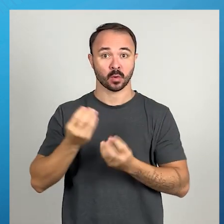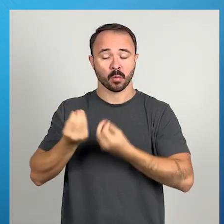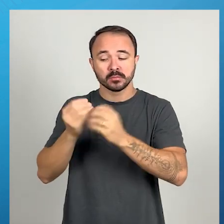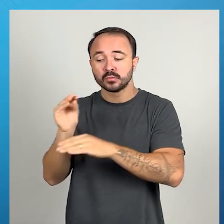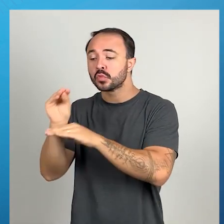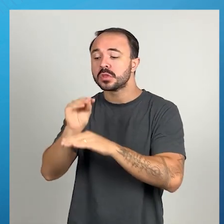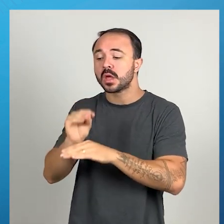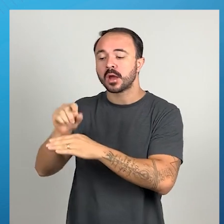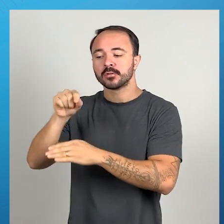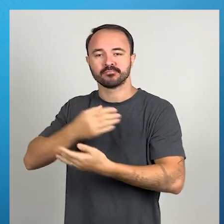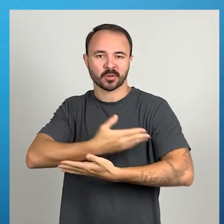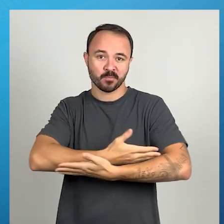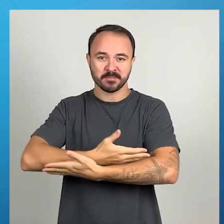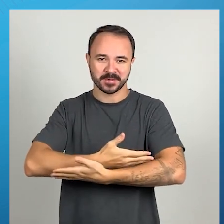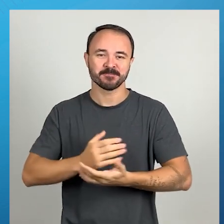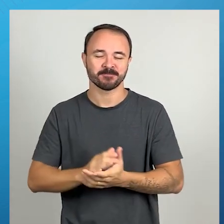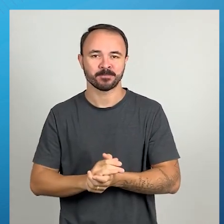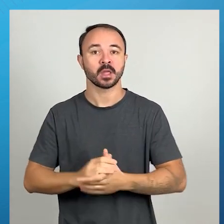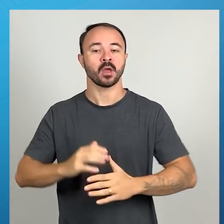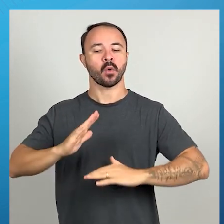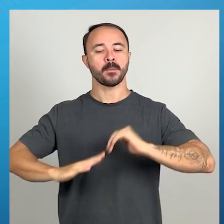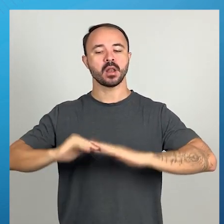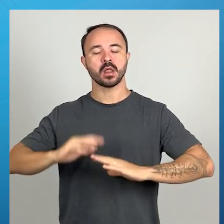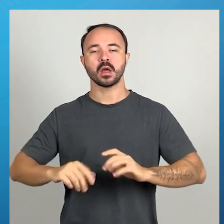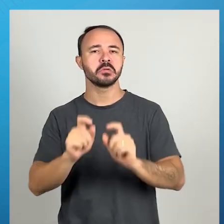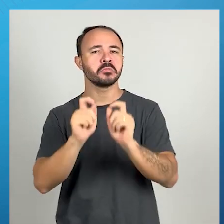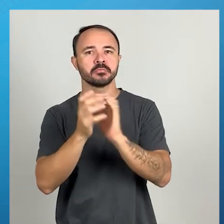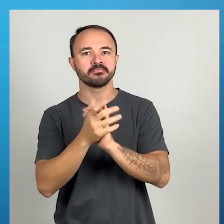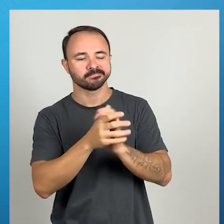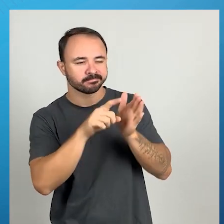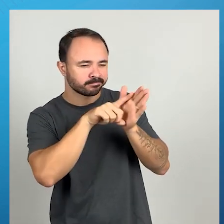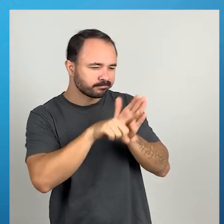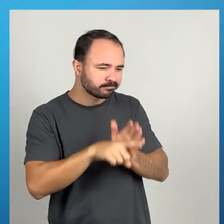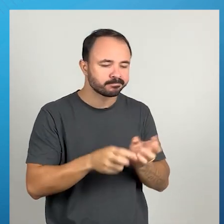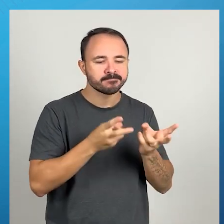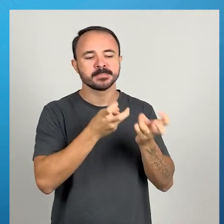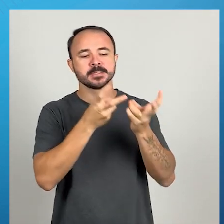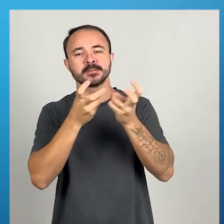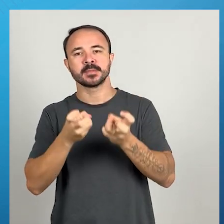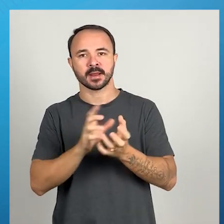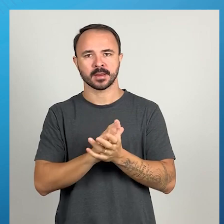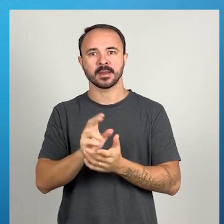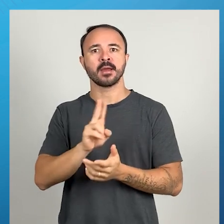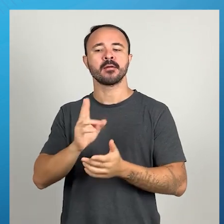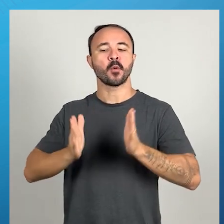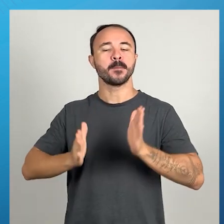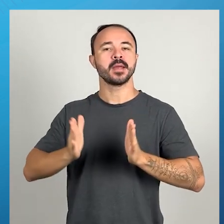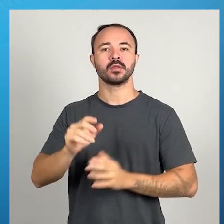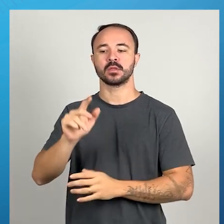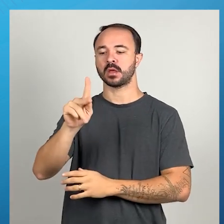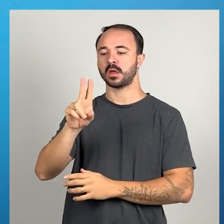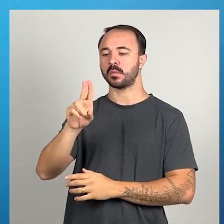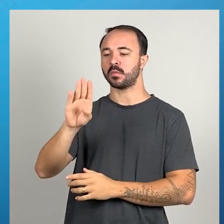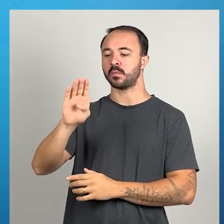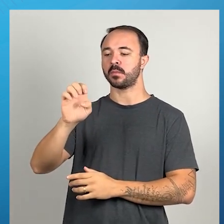bebê. A habilidade a ser desenvolvida é analisar e explicar as transformações que ocorrem na puberdade, considerando a atuação